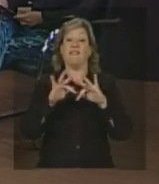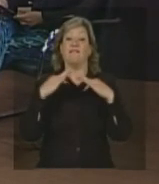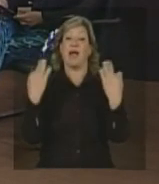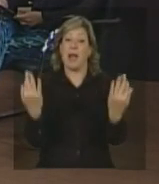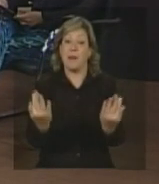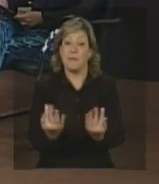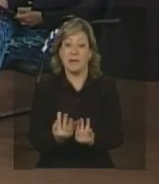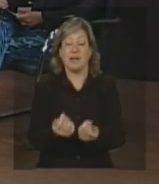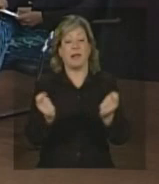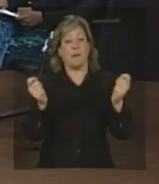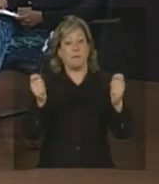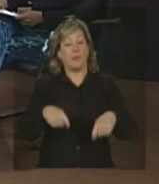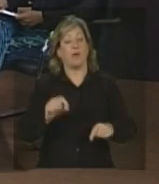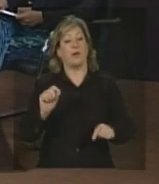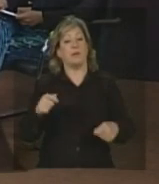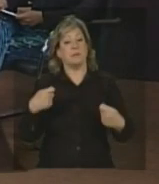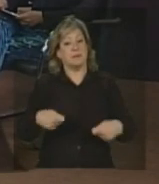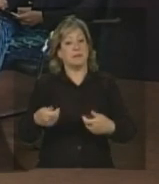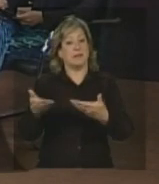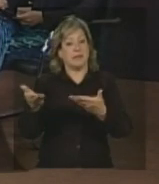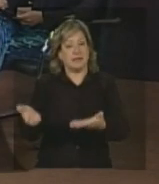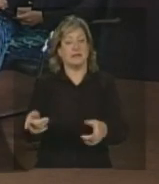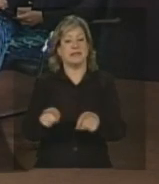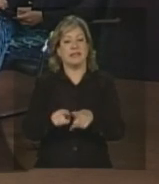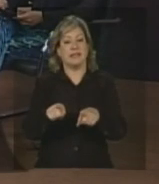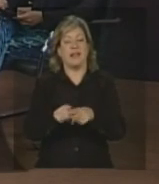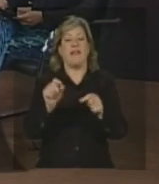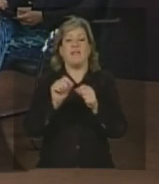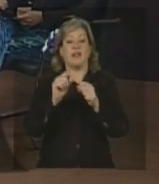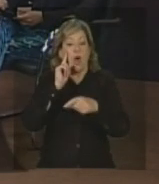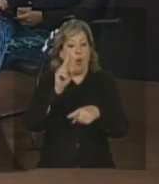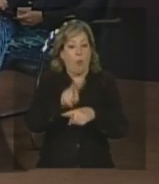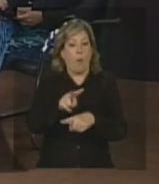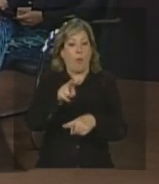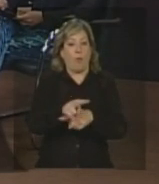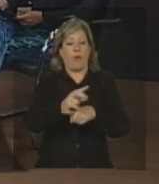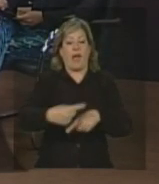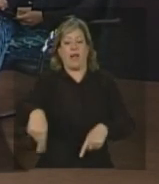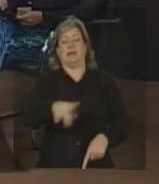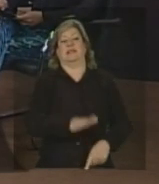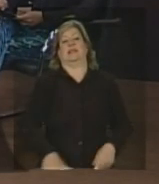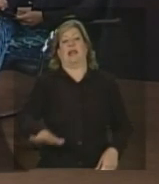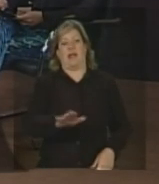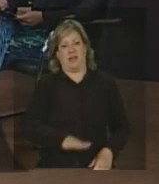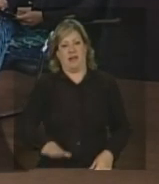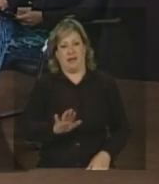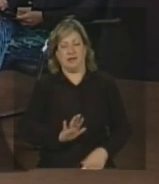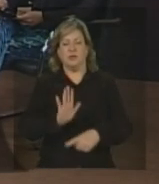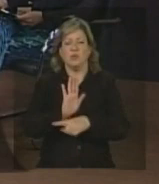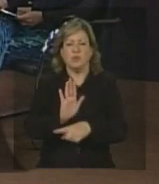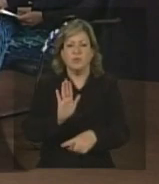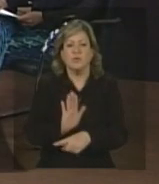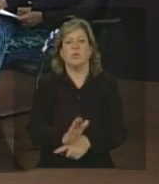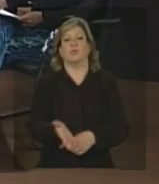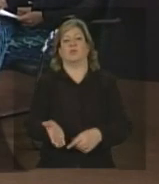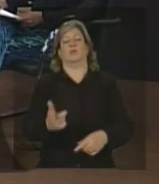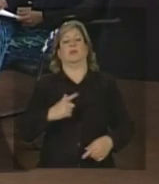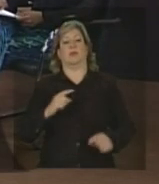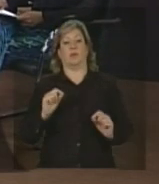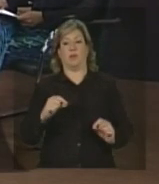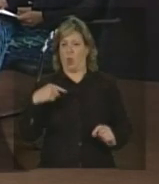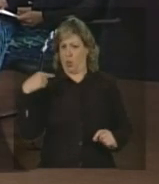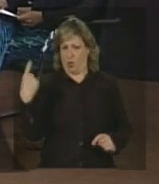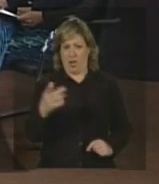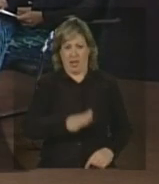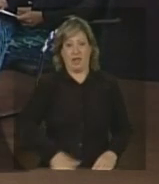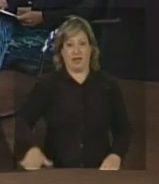né, poderem justamente estar fazendo o acompanhamento dessas crianças e dando suporte. Né? Nenhuma